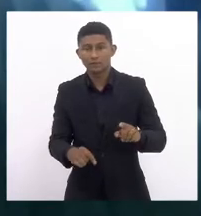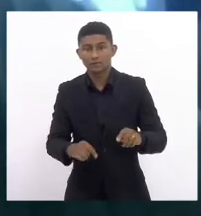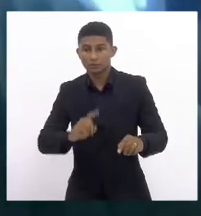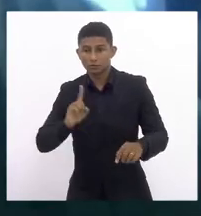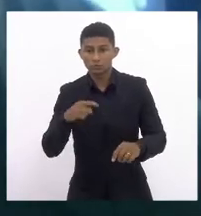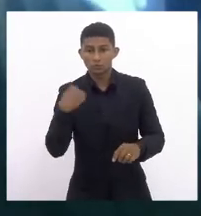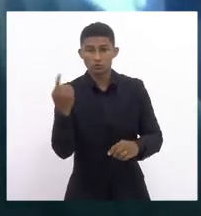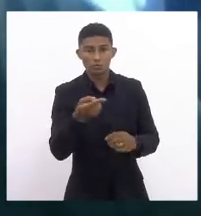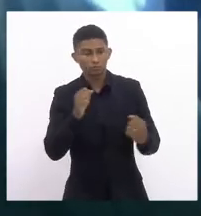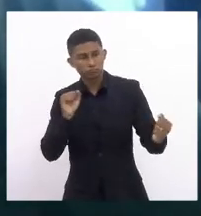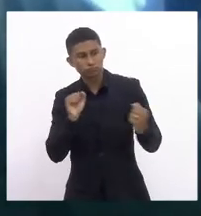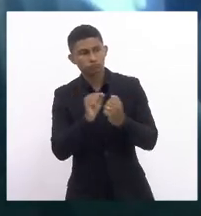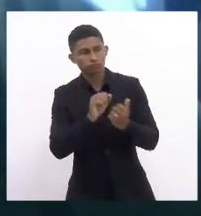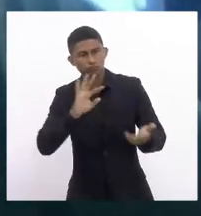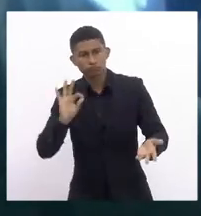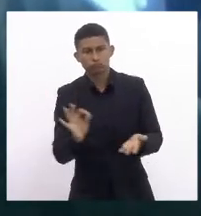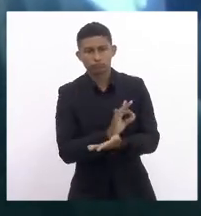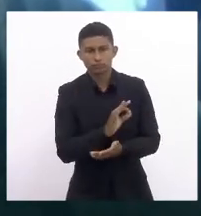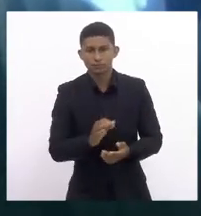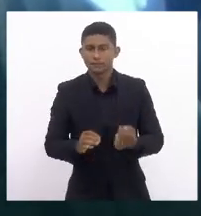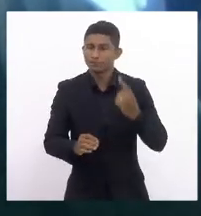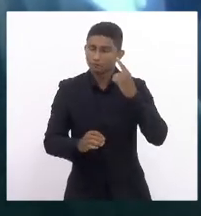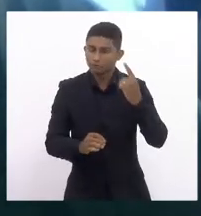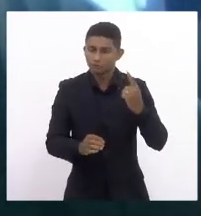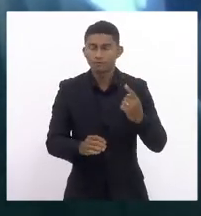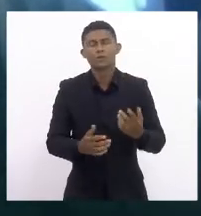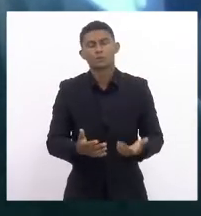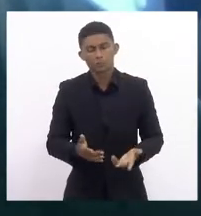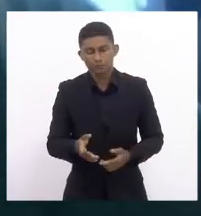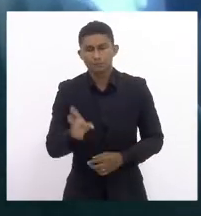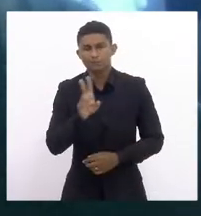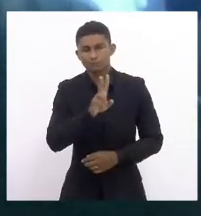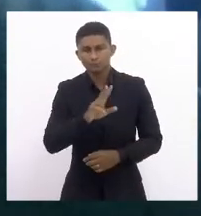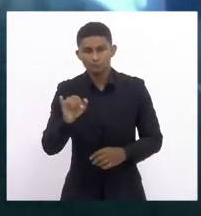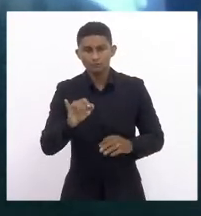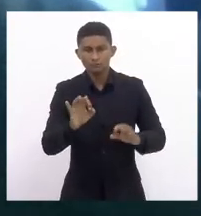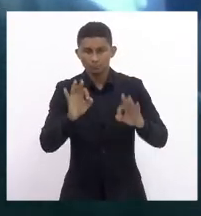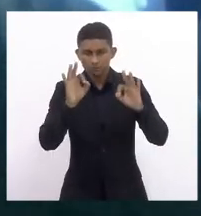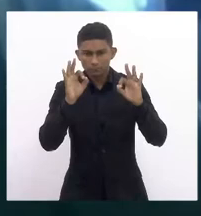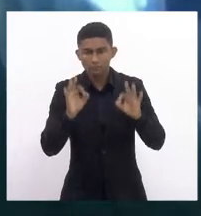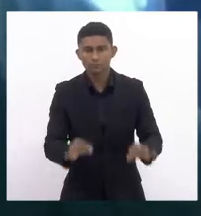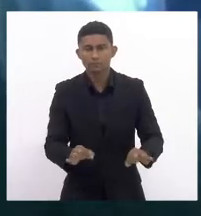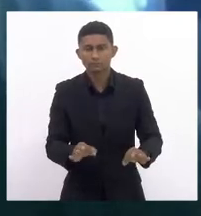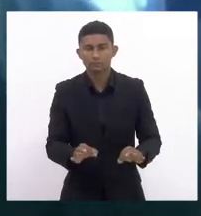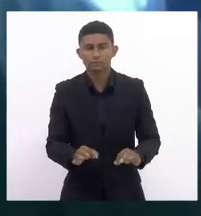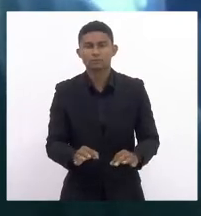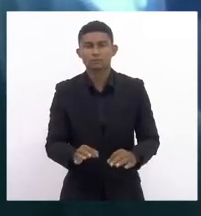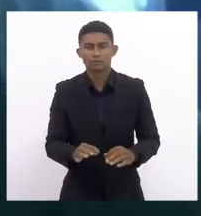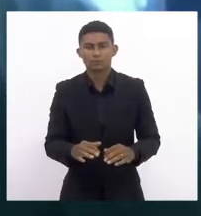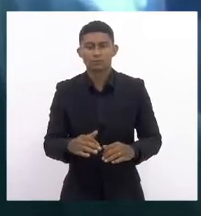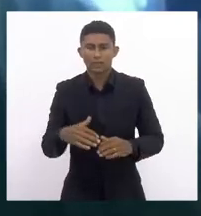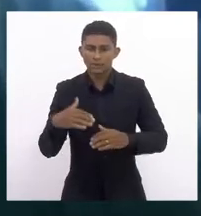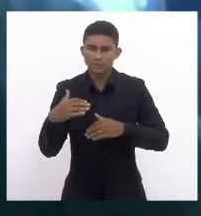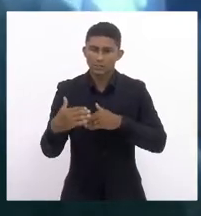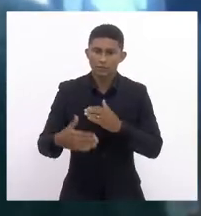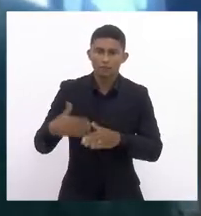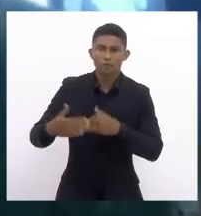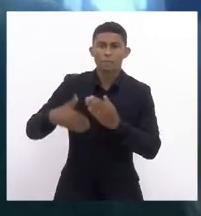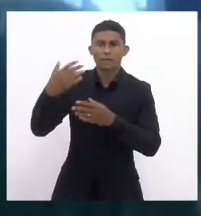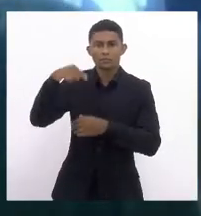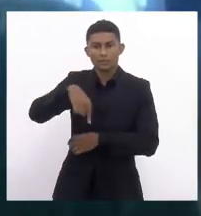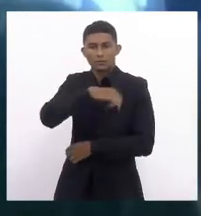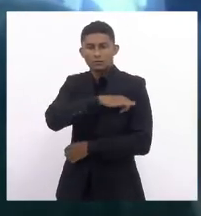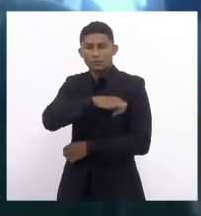coautores. E isso vai dar um fôlego muito importante para um desenvolvimento sustentável do Estado do